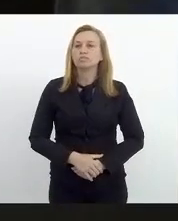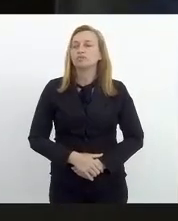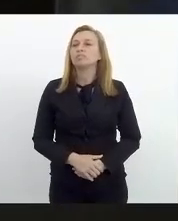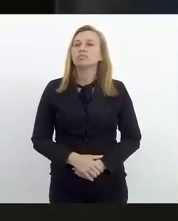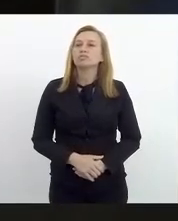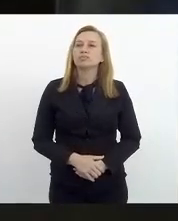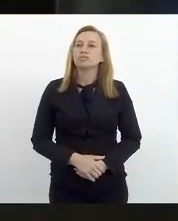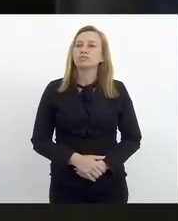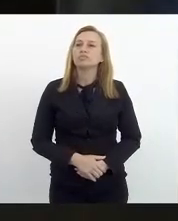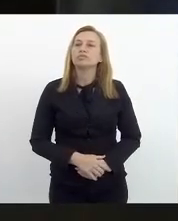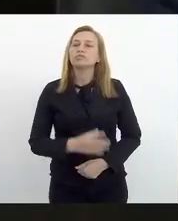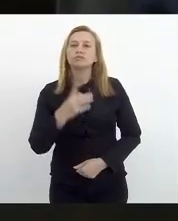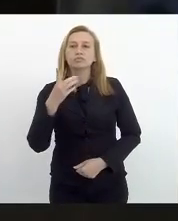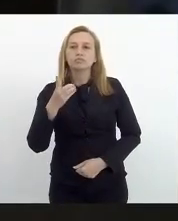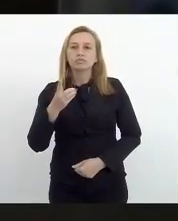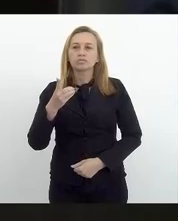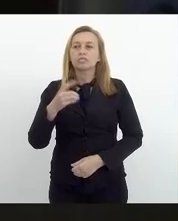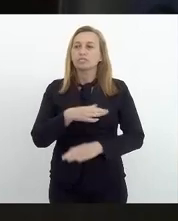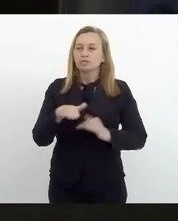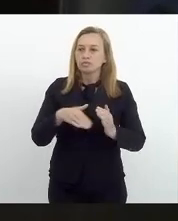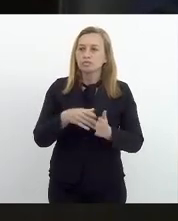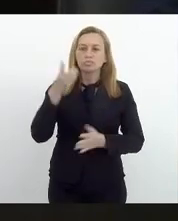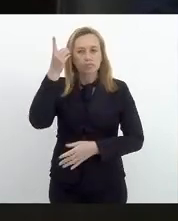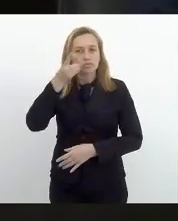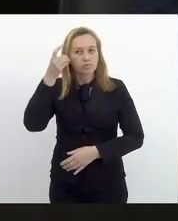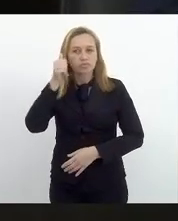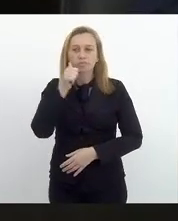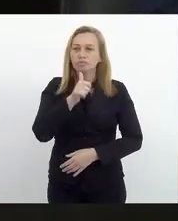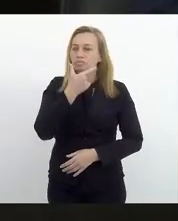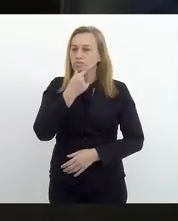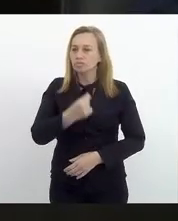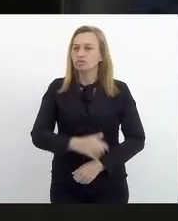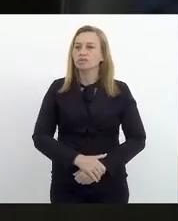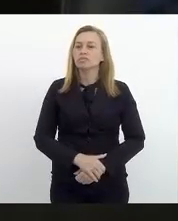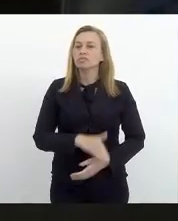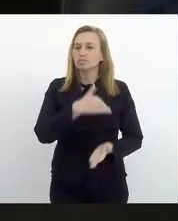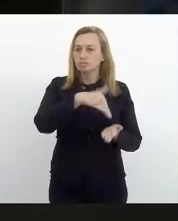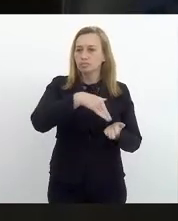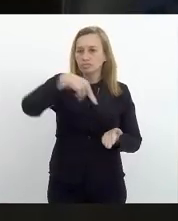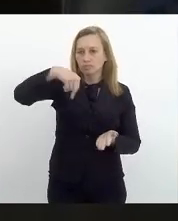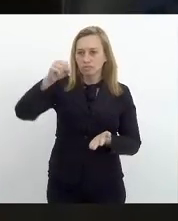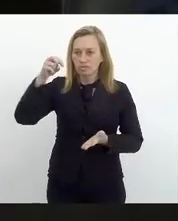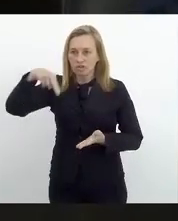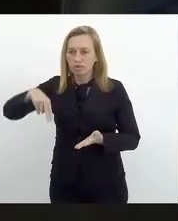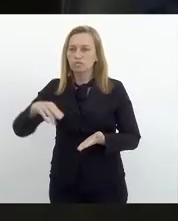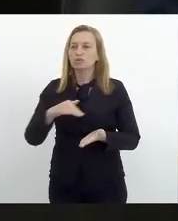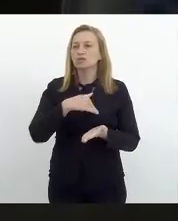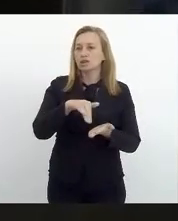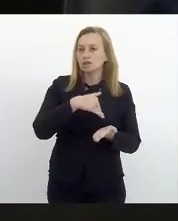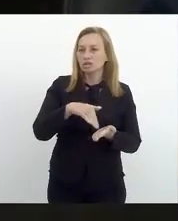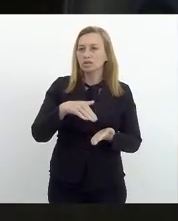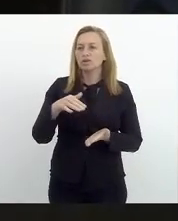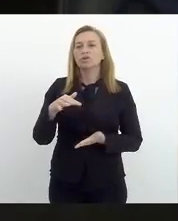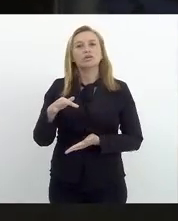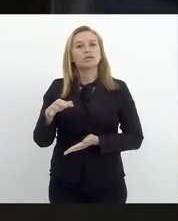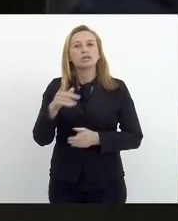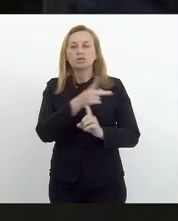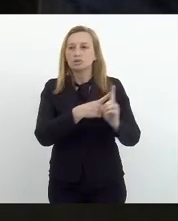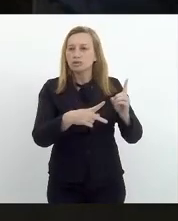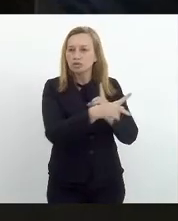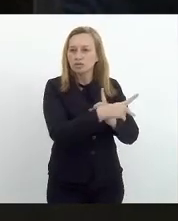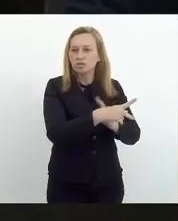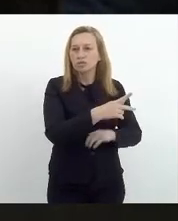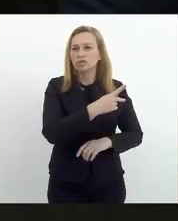prezados deputados e precisar das deputadas e deputados secretário Nelson Rocha secretário presidente do Rio